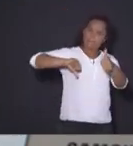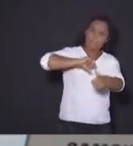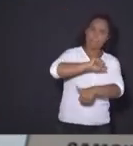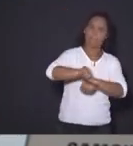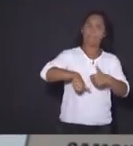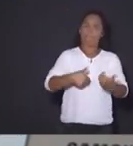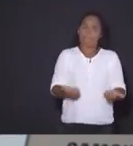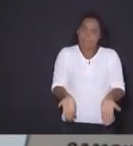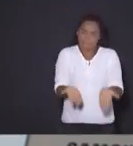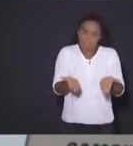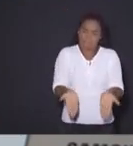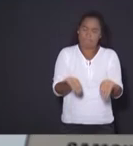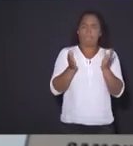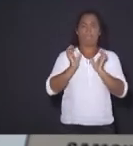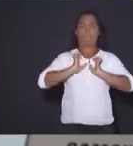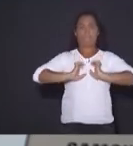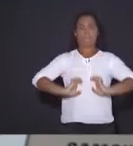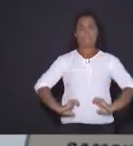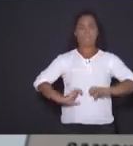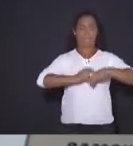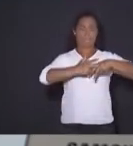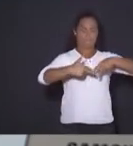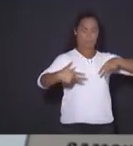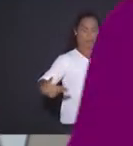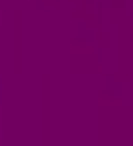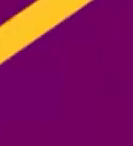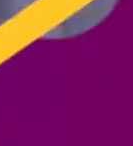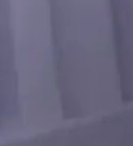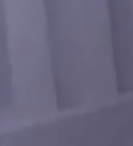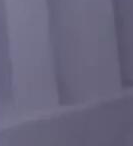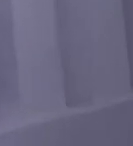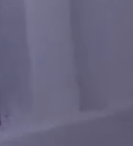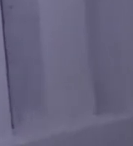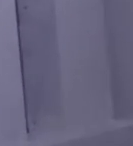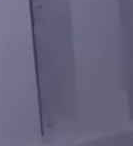sempre professores médicos que falem de gênero na sala de aula